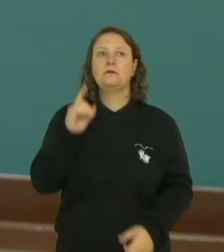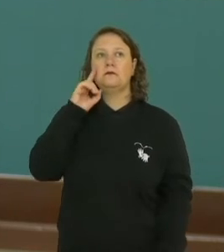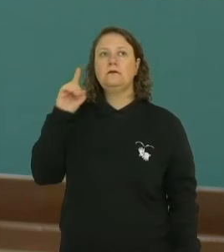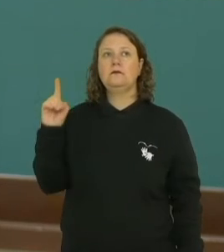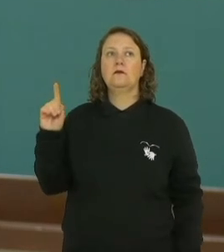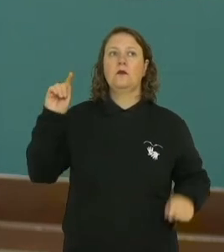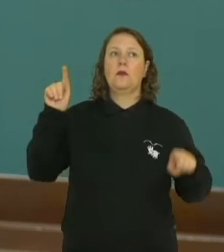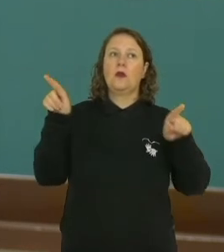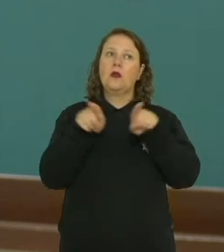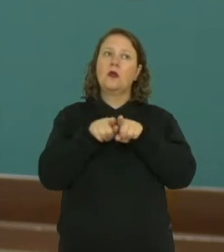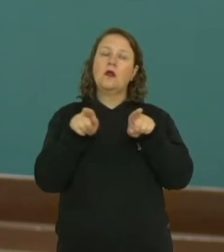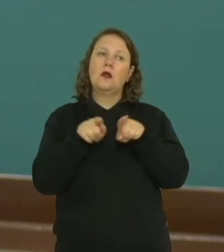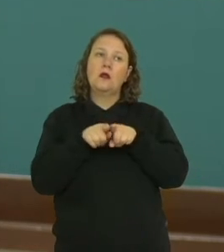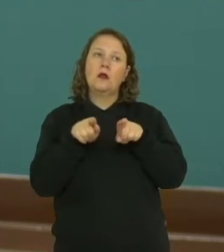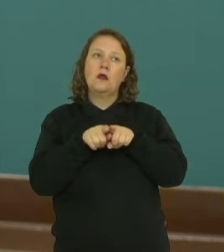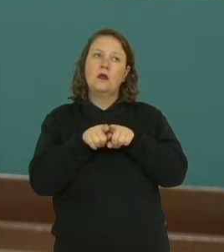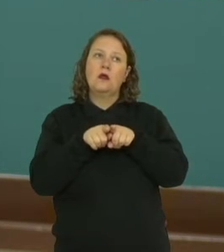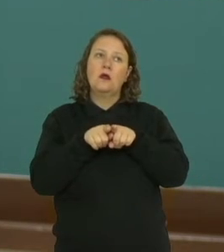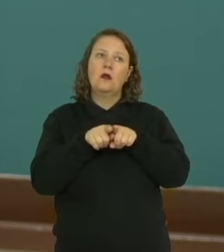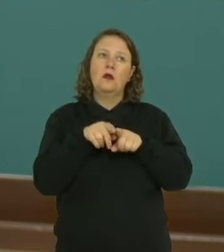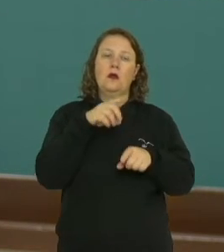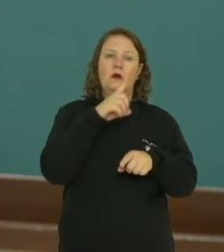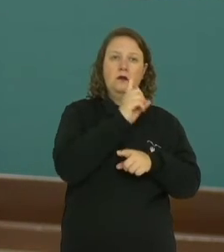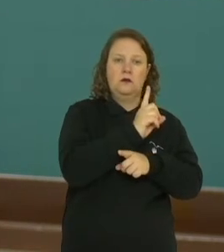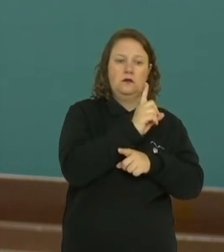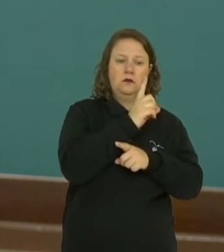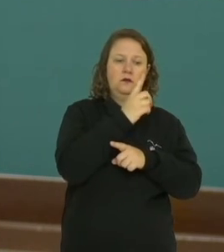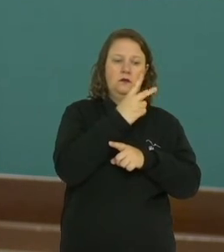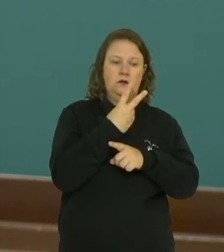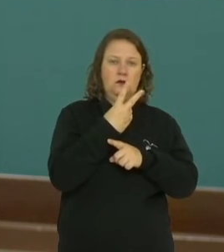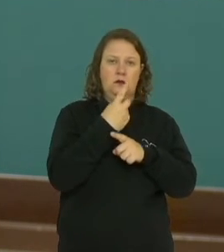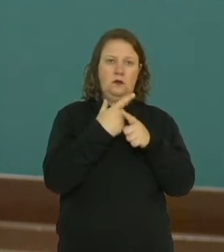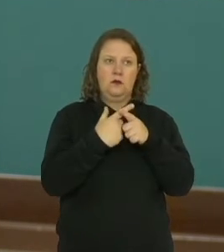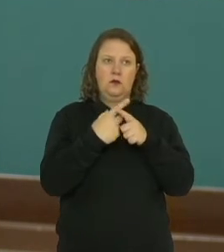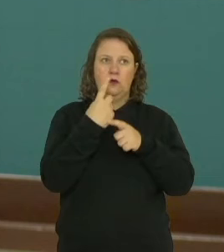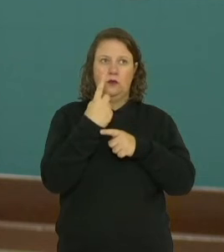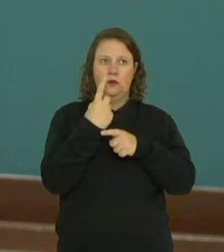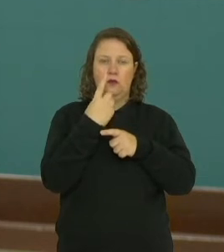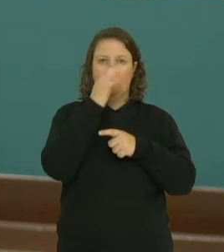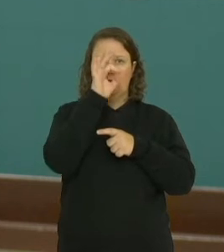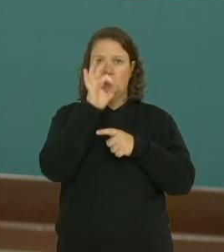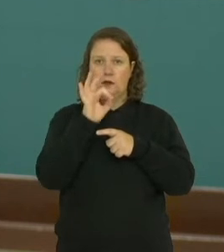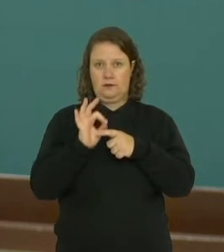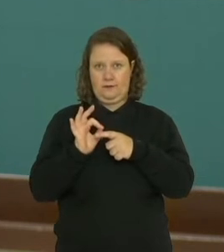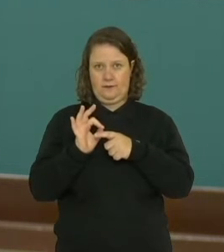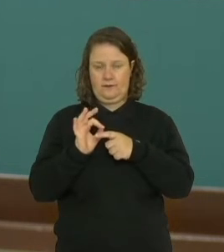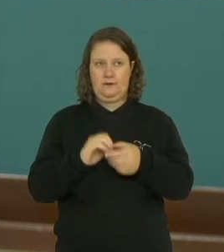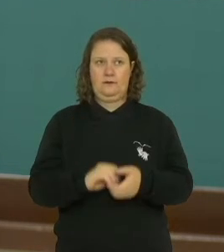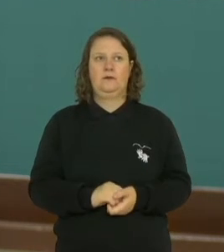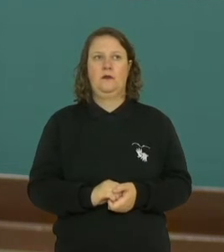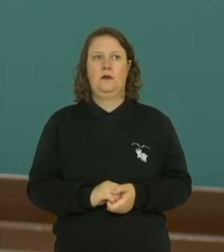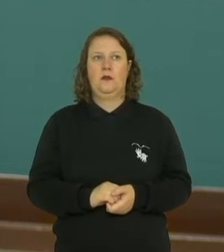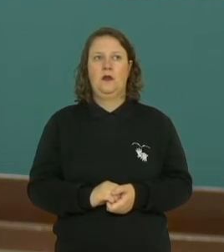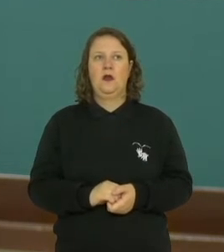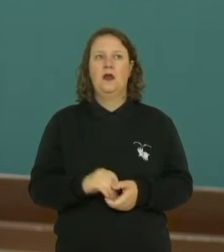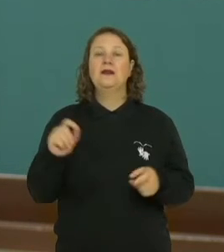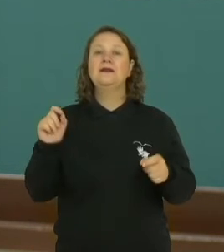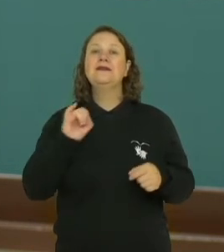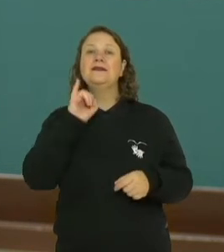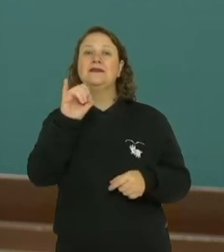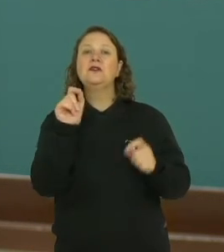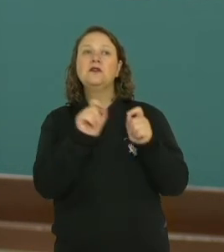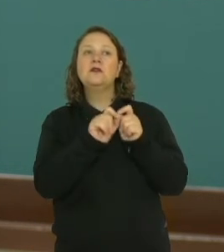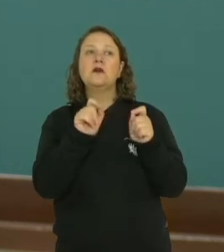é a mesma coisa que a gente fazer 12 vezes 1% de 800. E quando a gente calcula